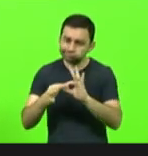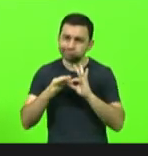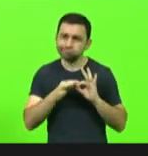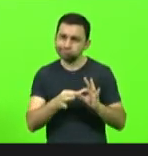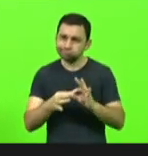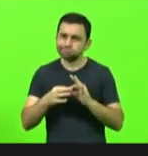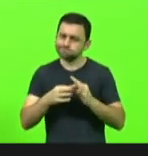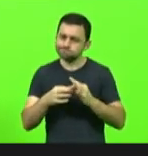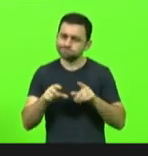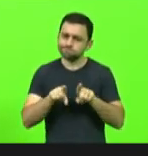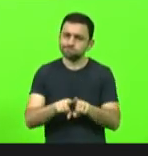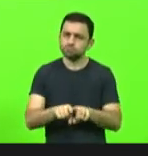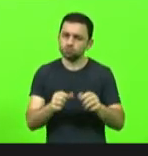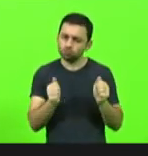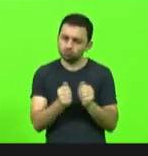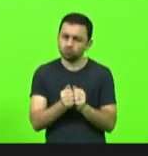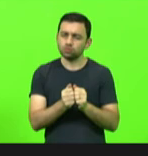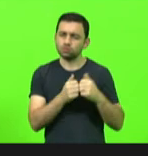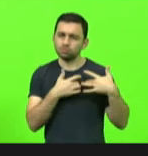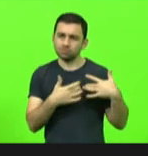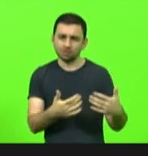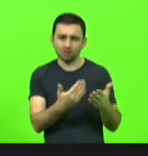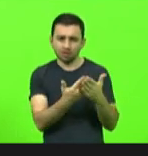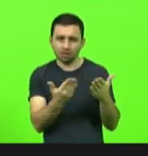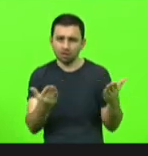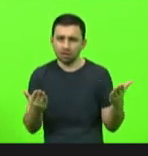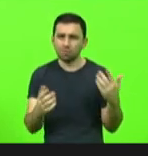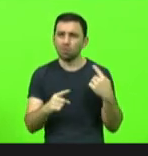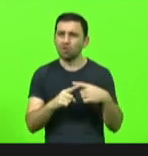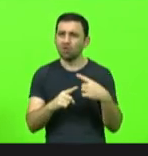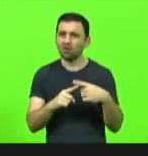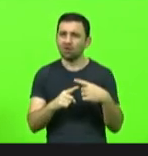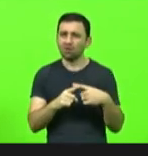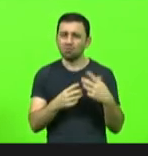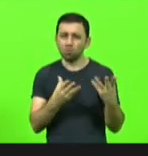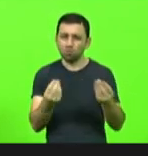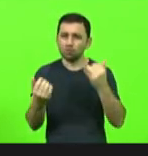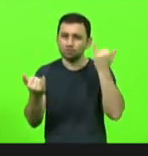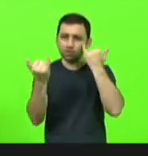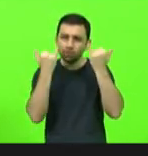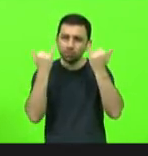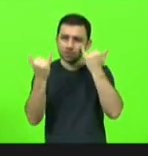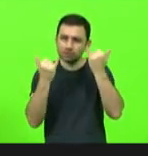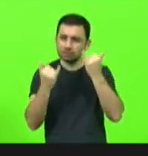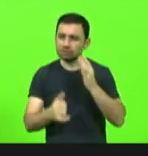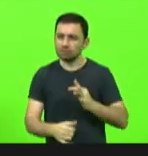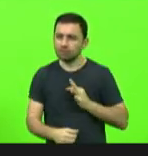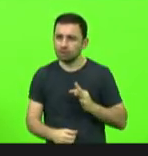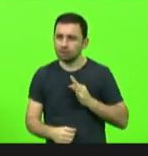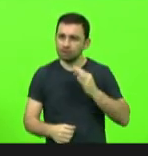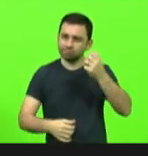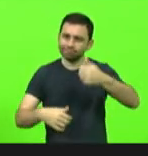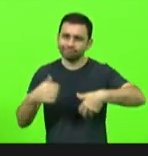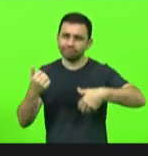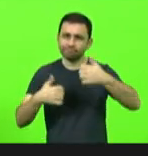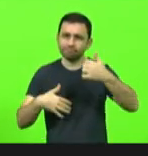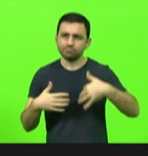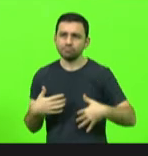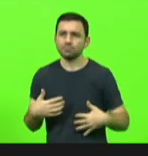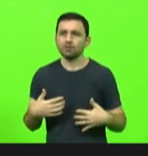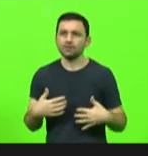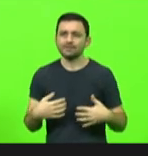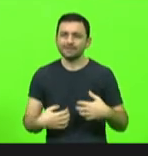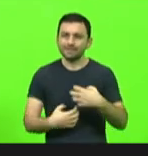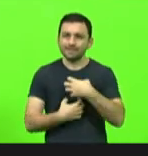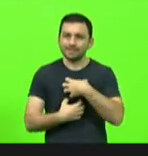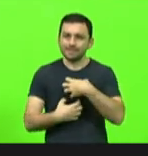nesse trabalho voluntário delas, porque diante de todas essas informações técnicas sensíveis a respeito